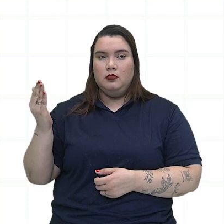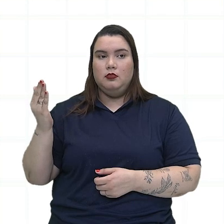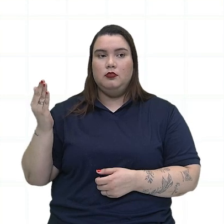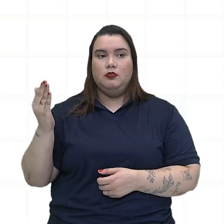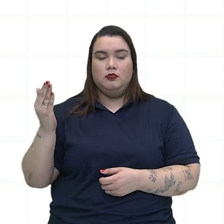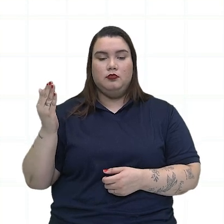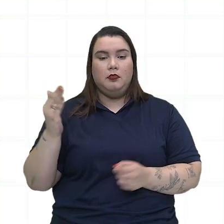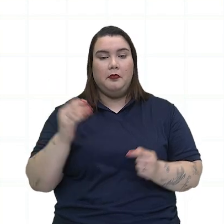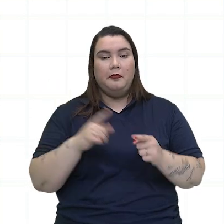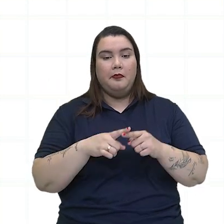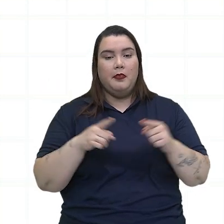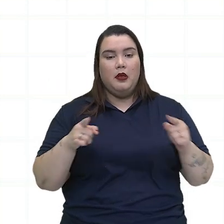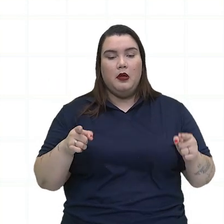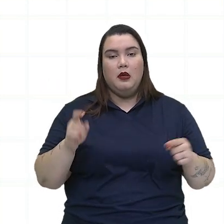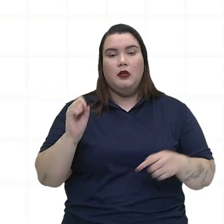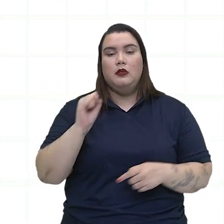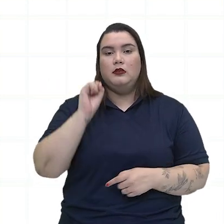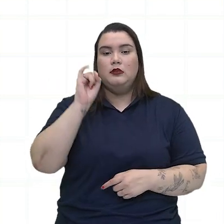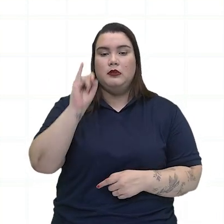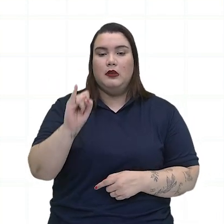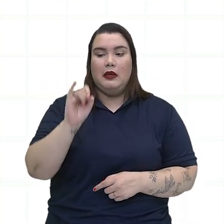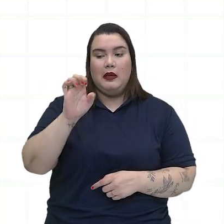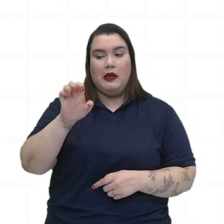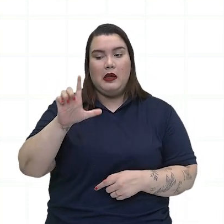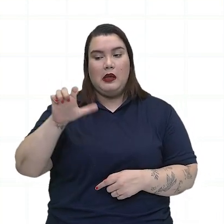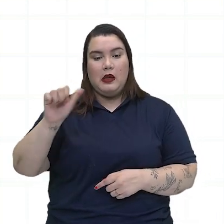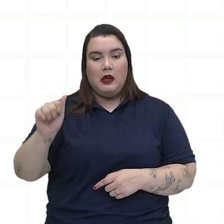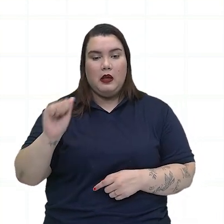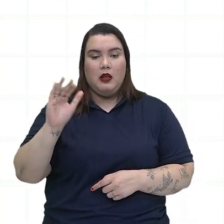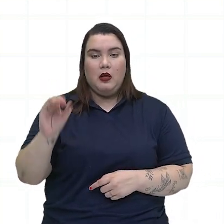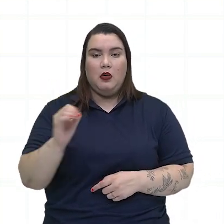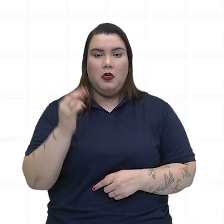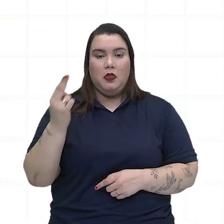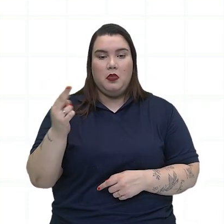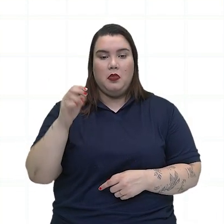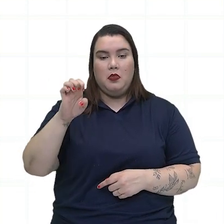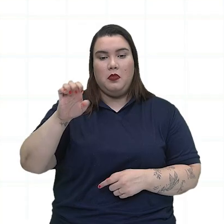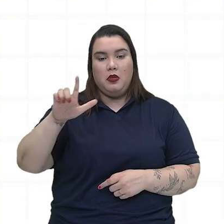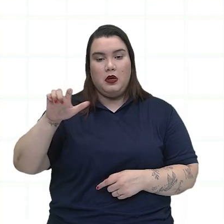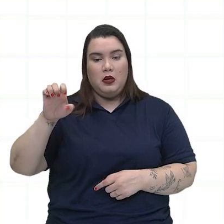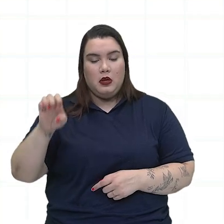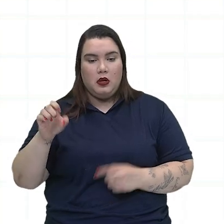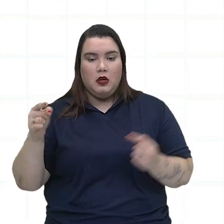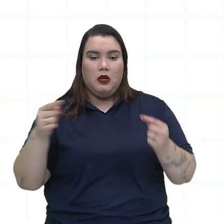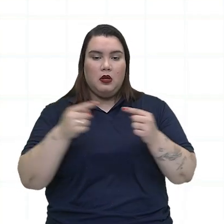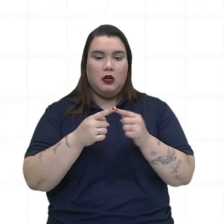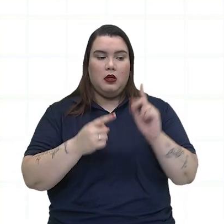Soccer. Mas se for ela ou ele, he